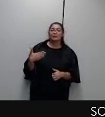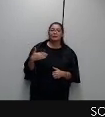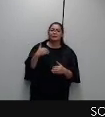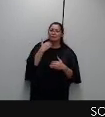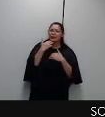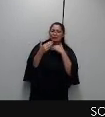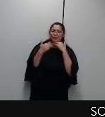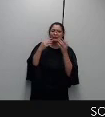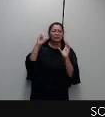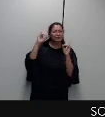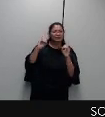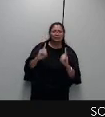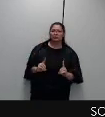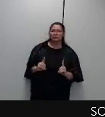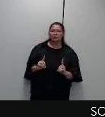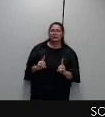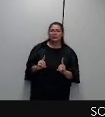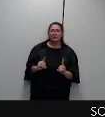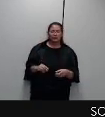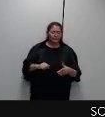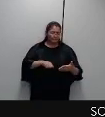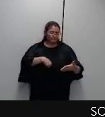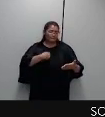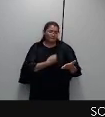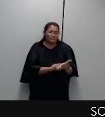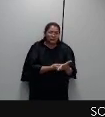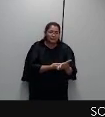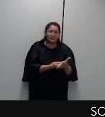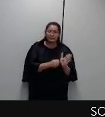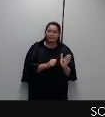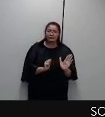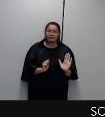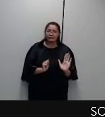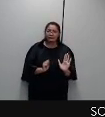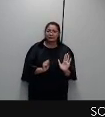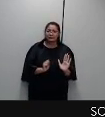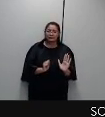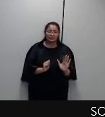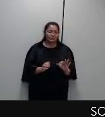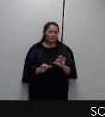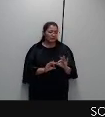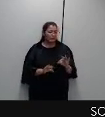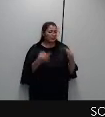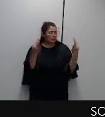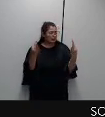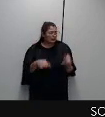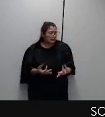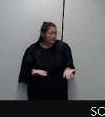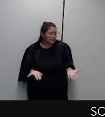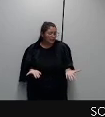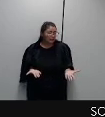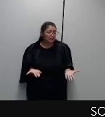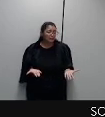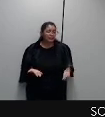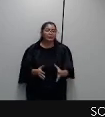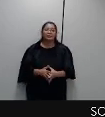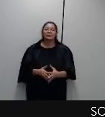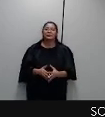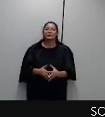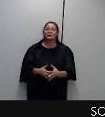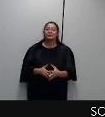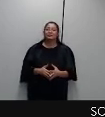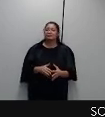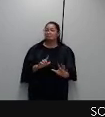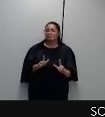a a manter as atribuições de um cartório indefinidamente do jeito que era foi delegado